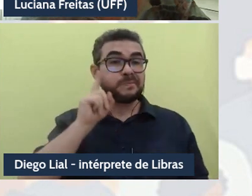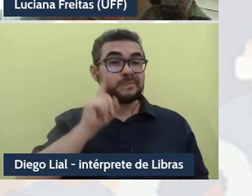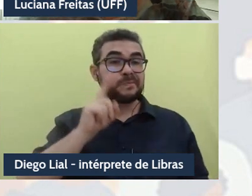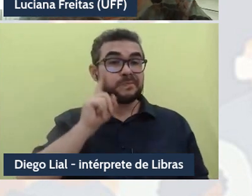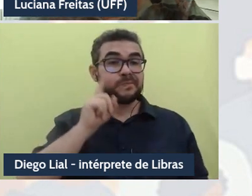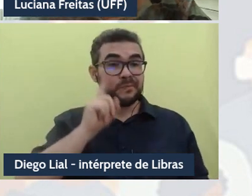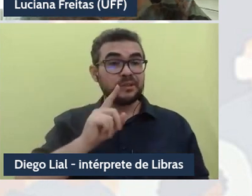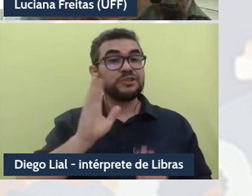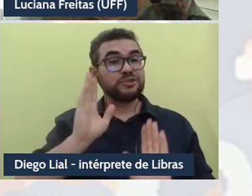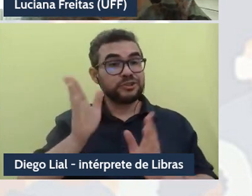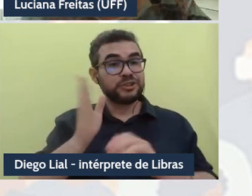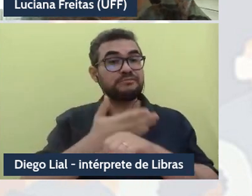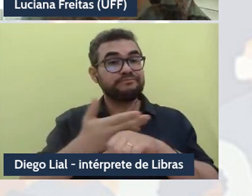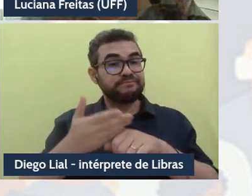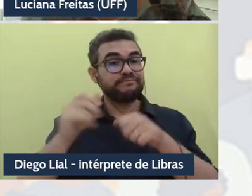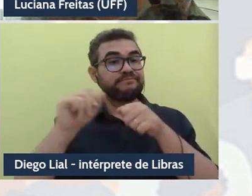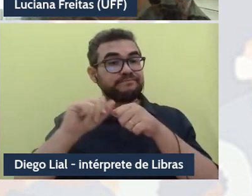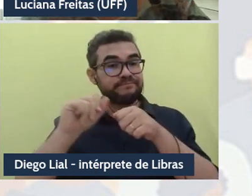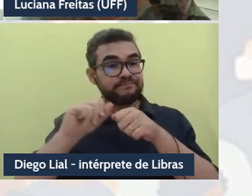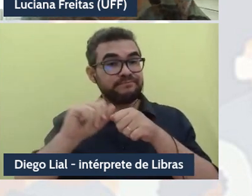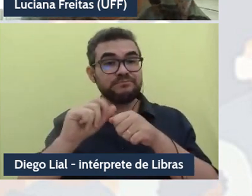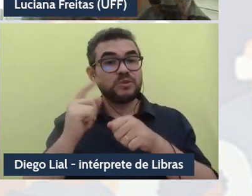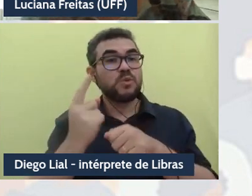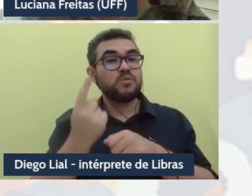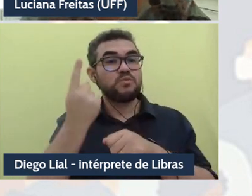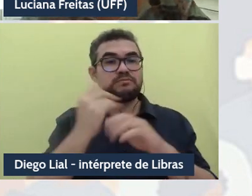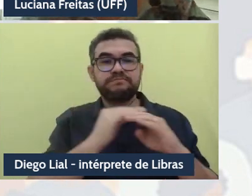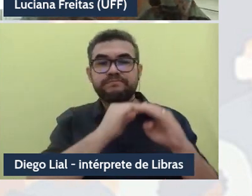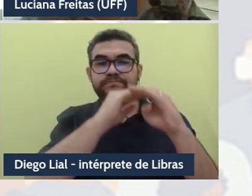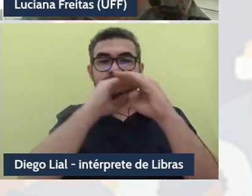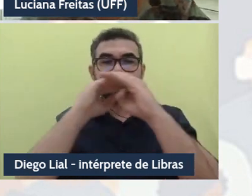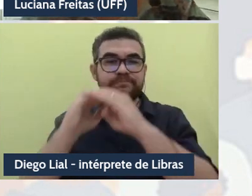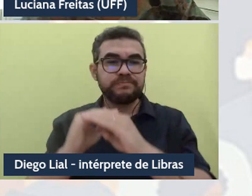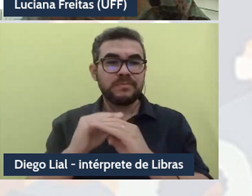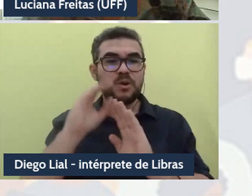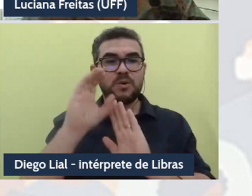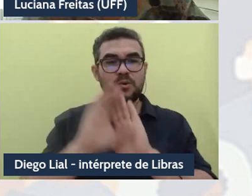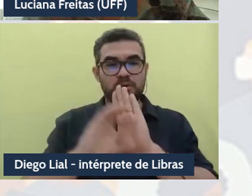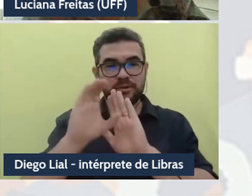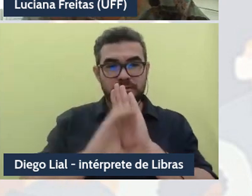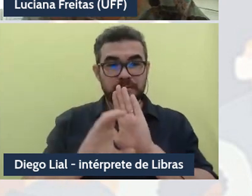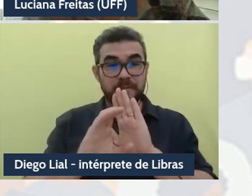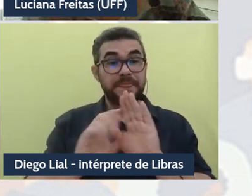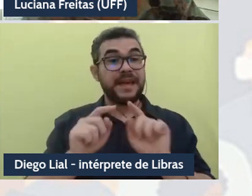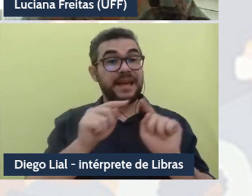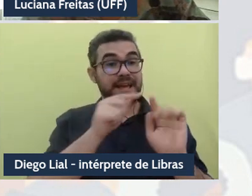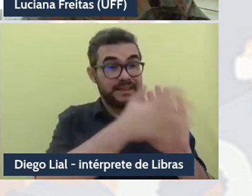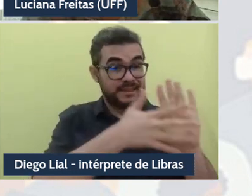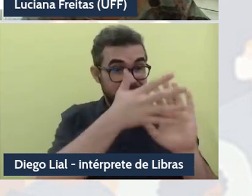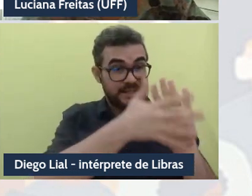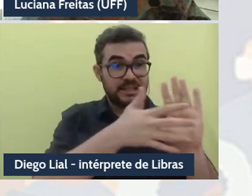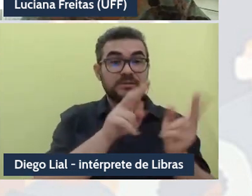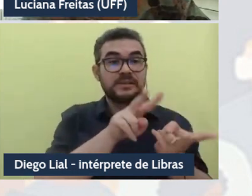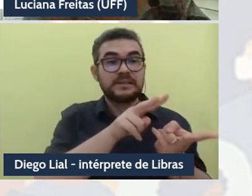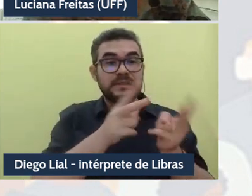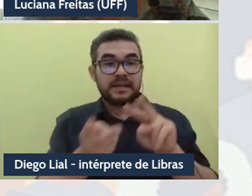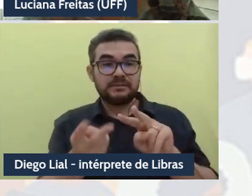Core. Mas esse texto dele, que foi publicado, traduzido aqui em 2013, ele é